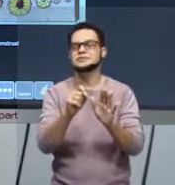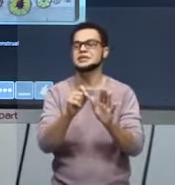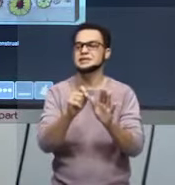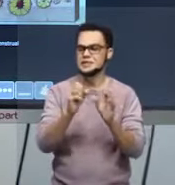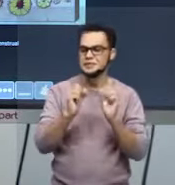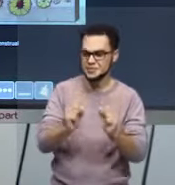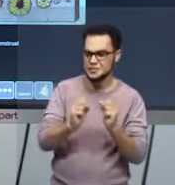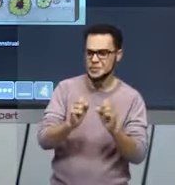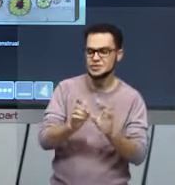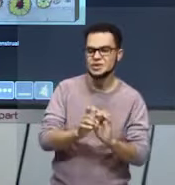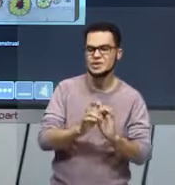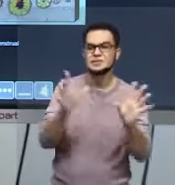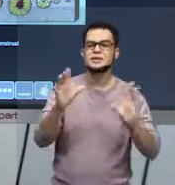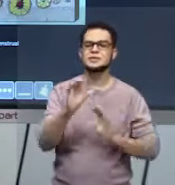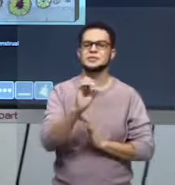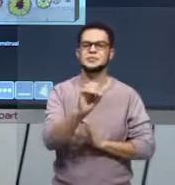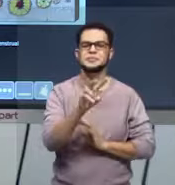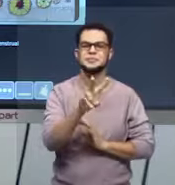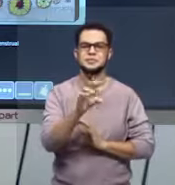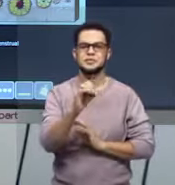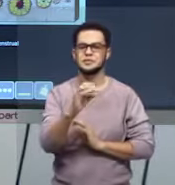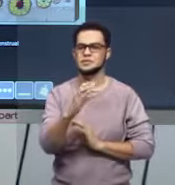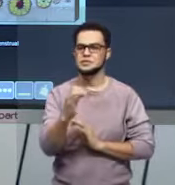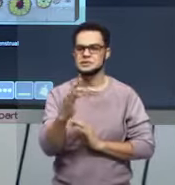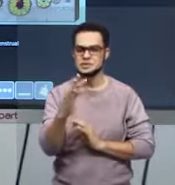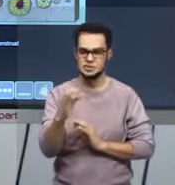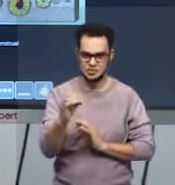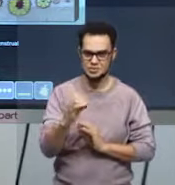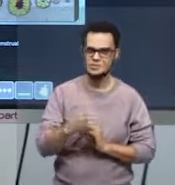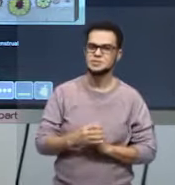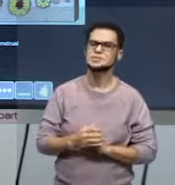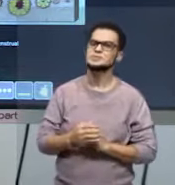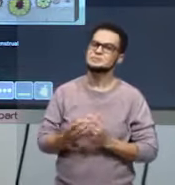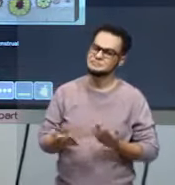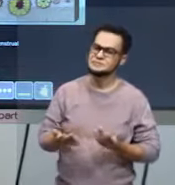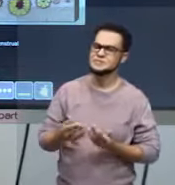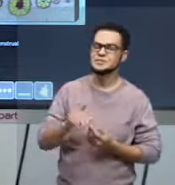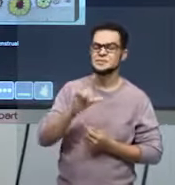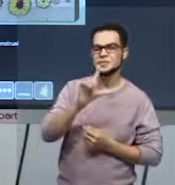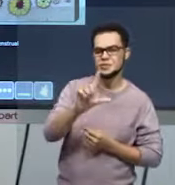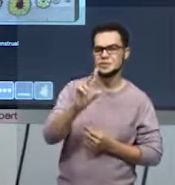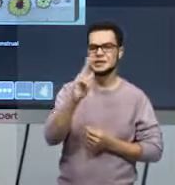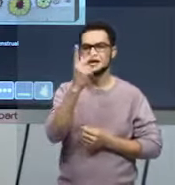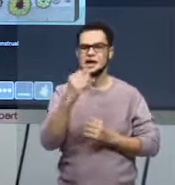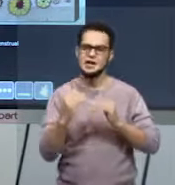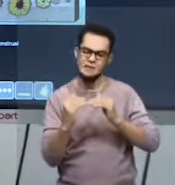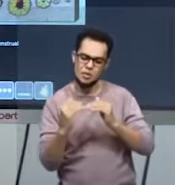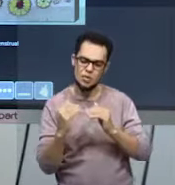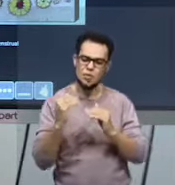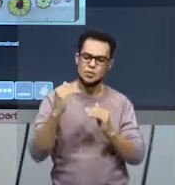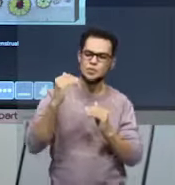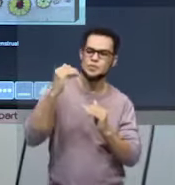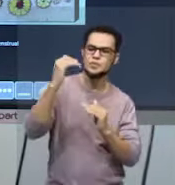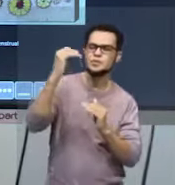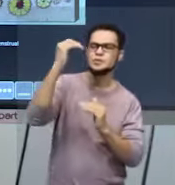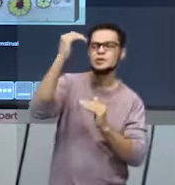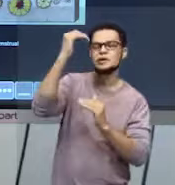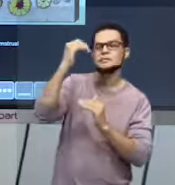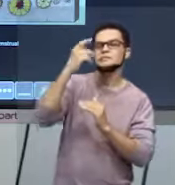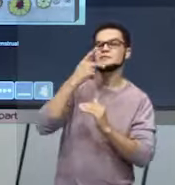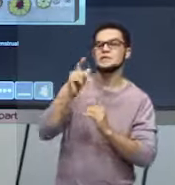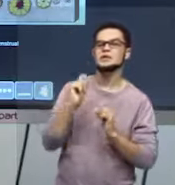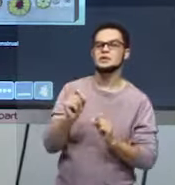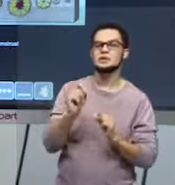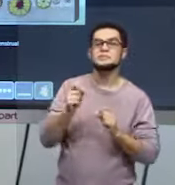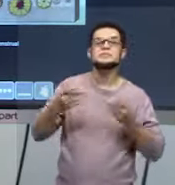então, o ovócito, que vai ser a ovocitação. Então, o LH ele vai aumentar para falar assim, agora